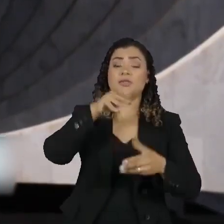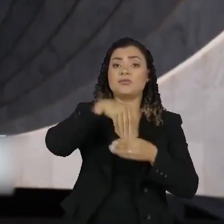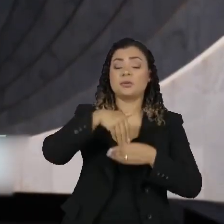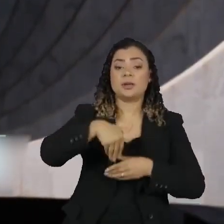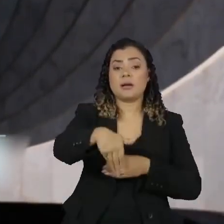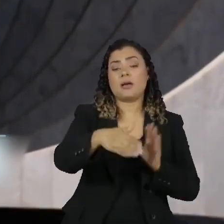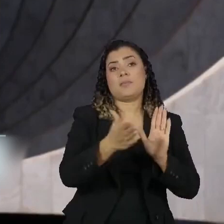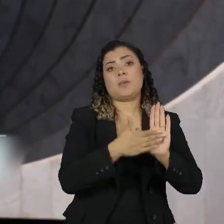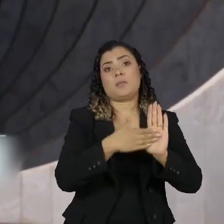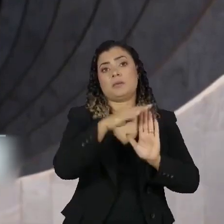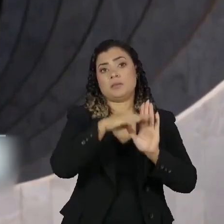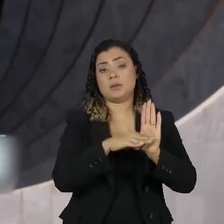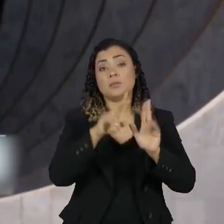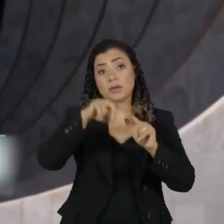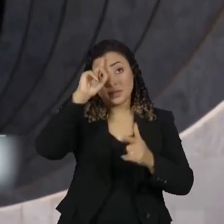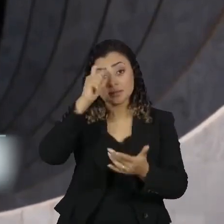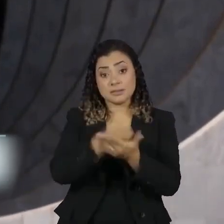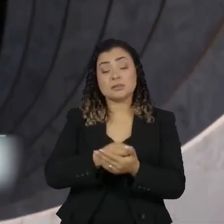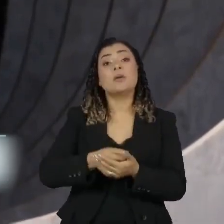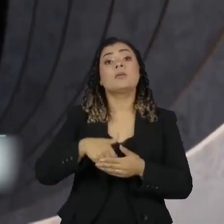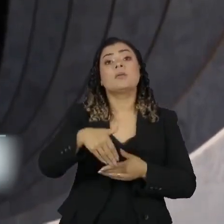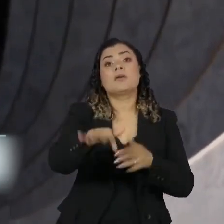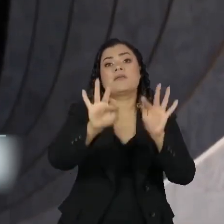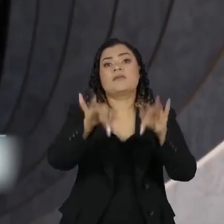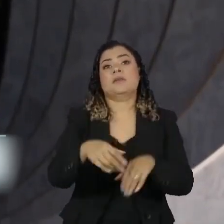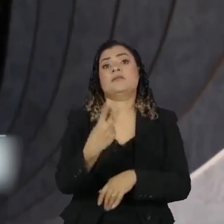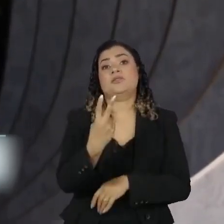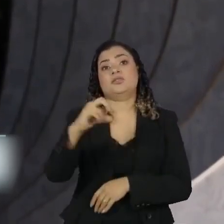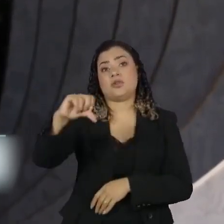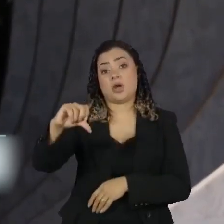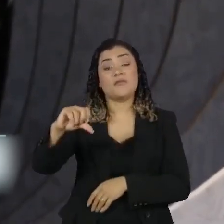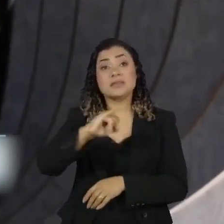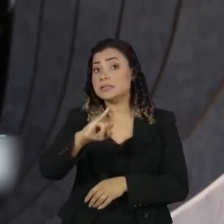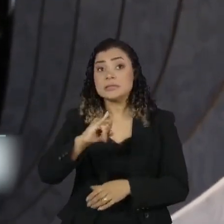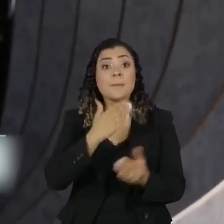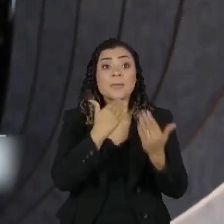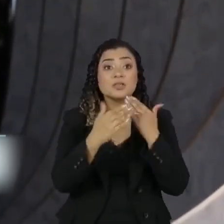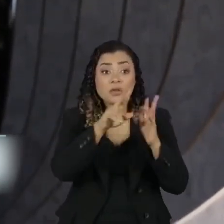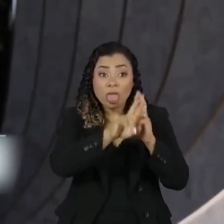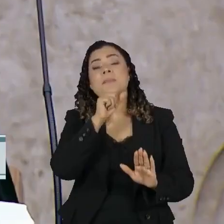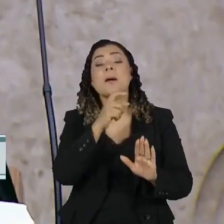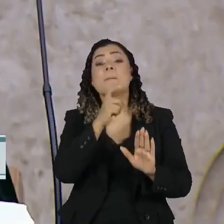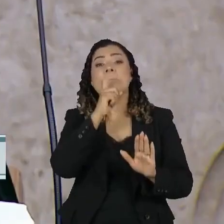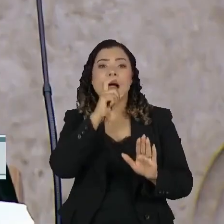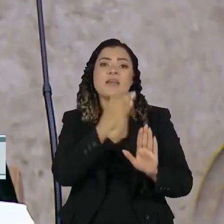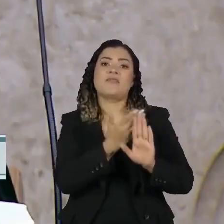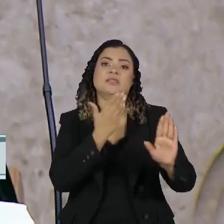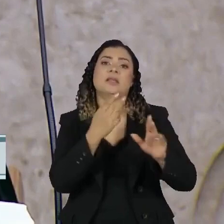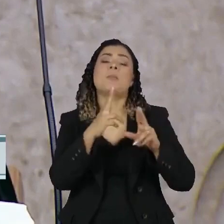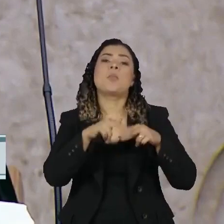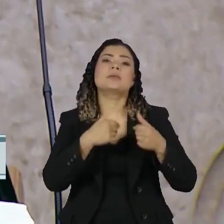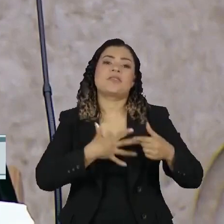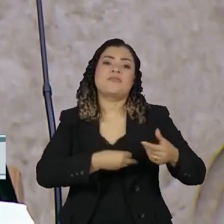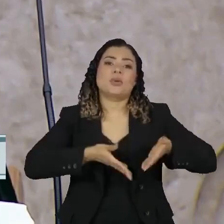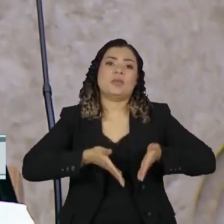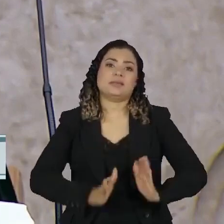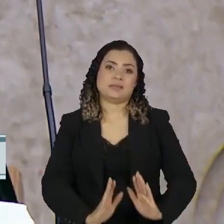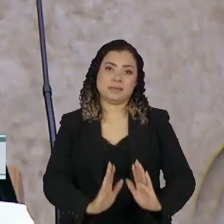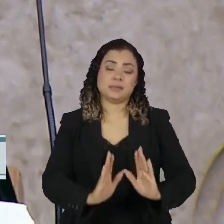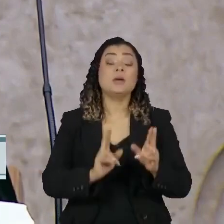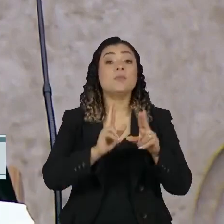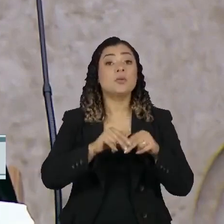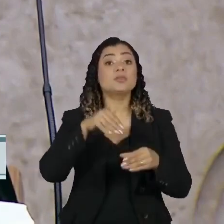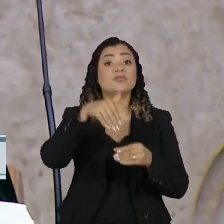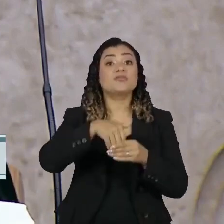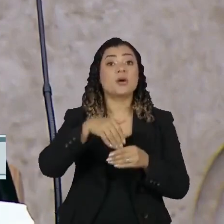regulamentação da licença paternidade. O recurso que debate se é válido determinar que pessoas com